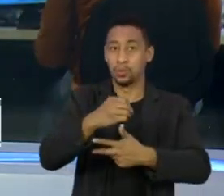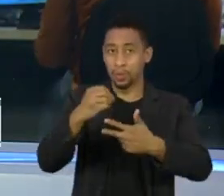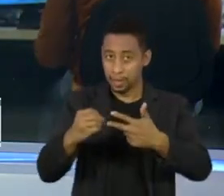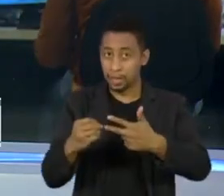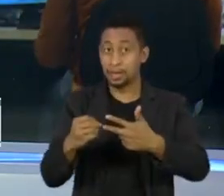ter zerado a redação